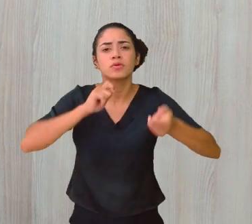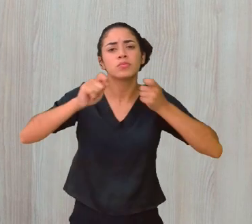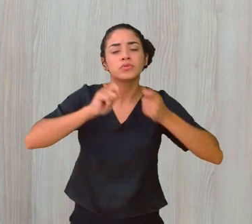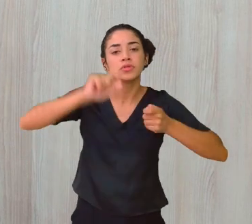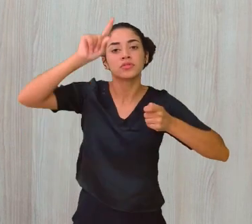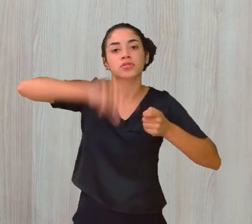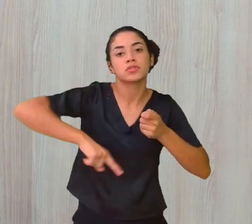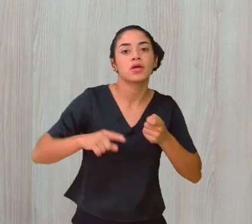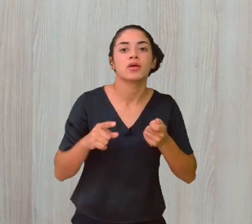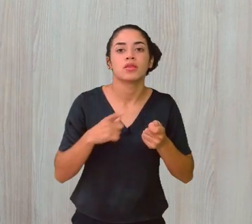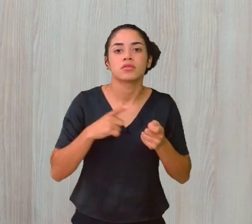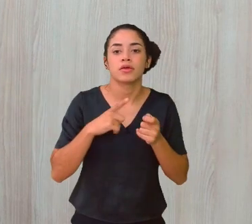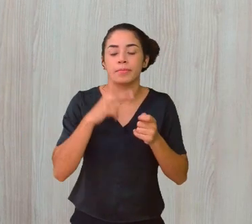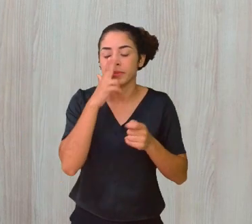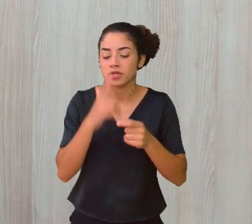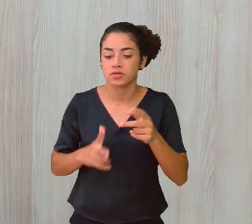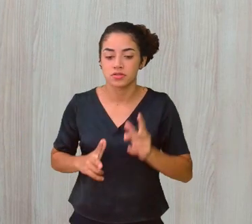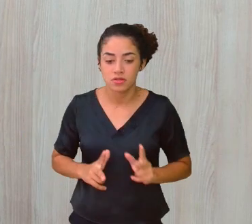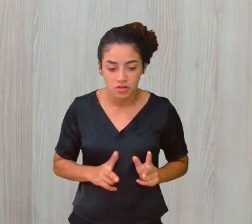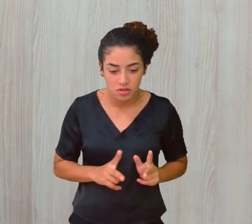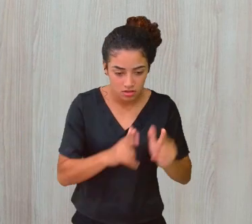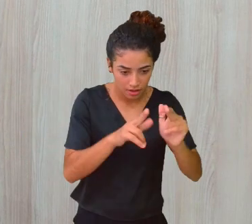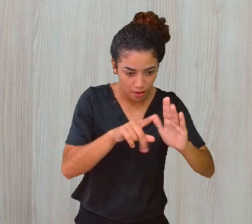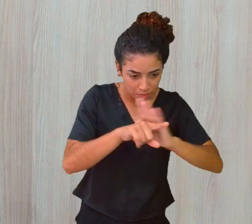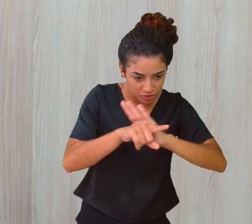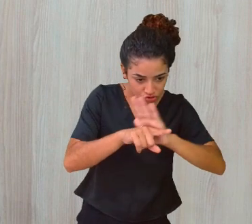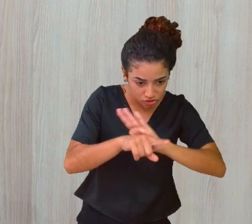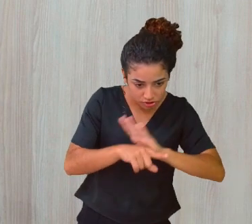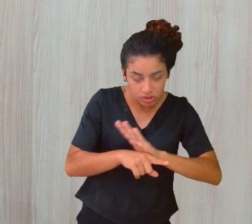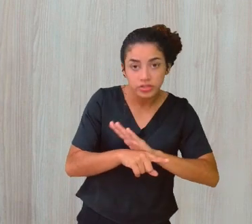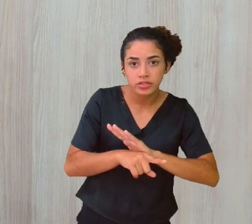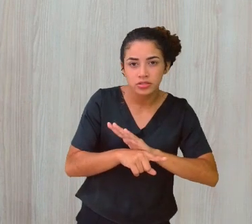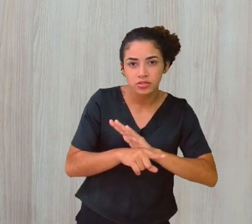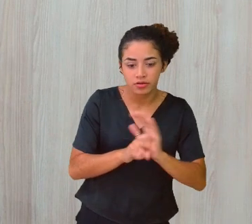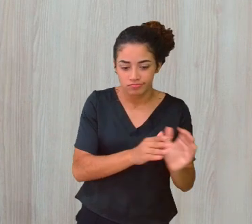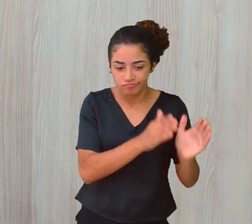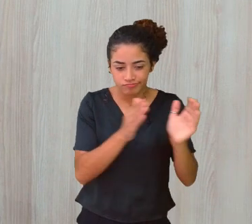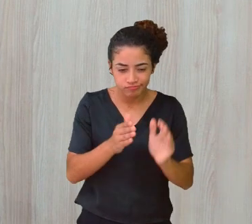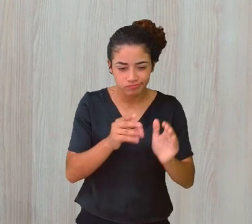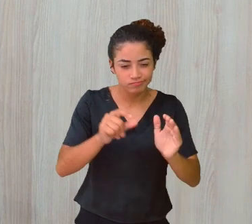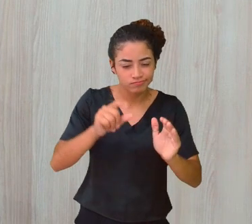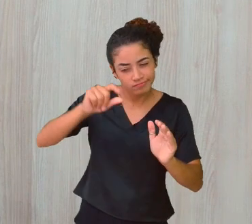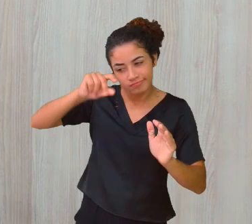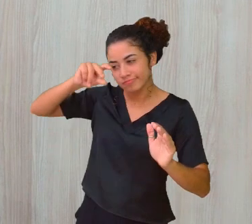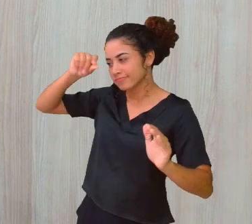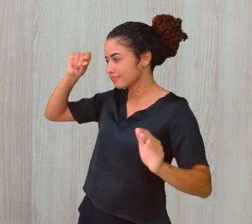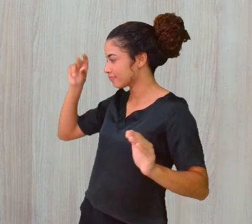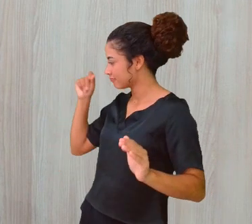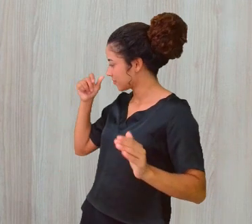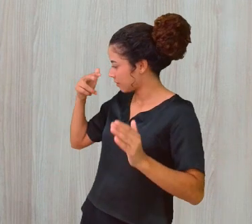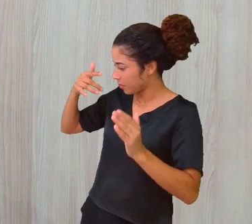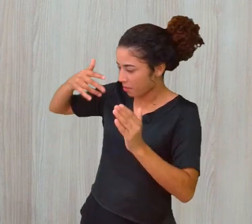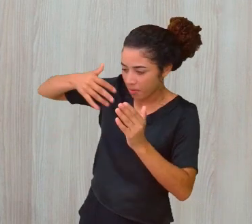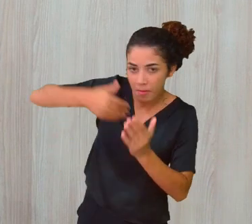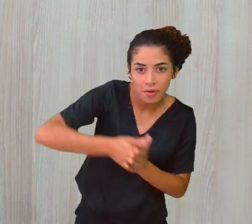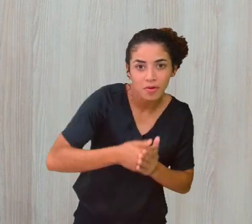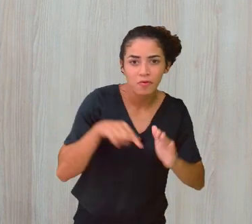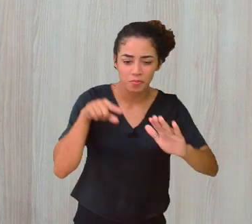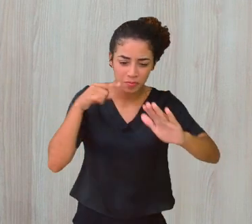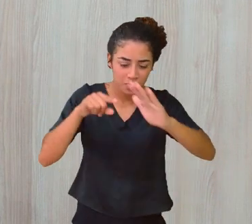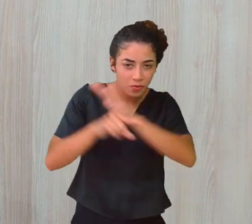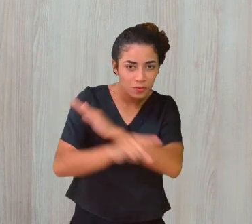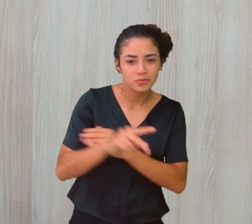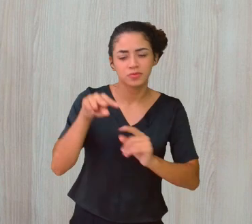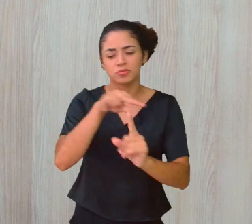vai fazer esse recorte mais de pesquisa, né? Então, ela vai lá no passado para ir atrás de fontes, para ir atrás de ponto